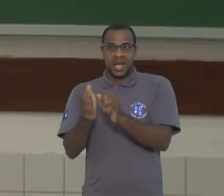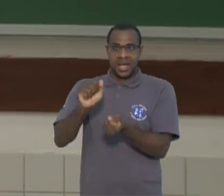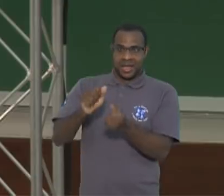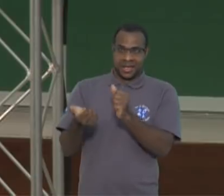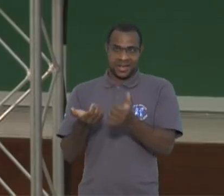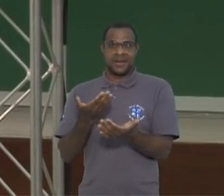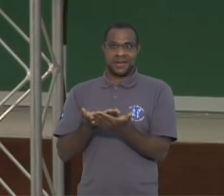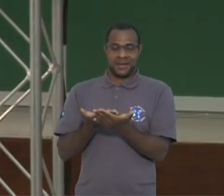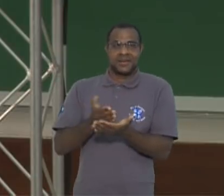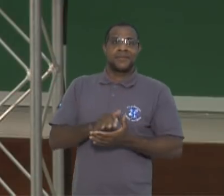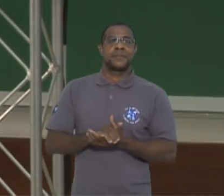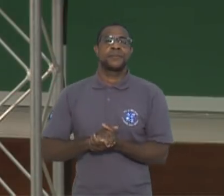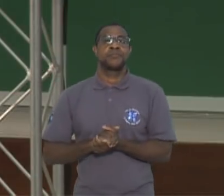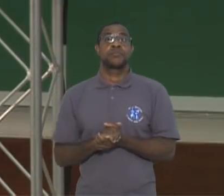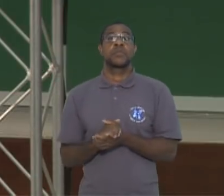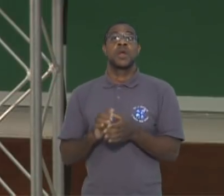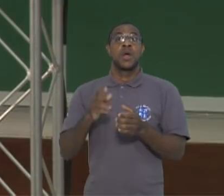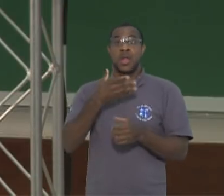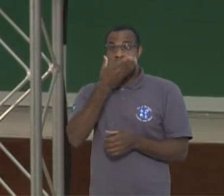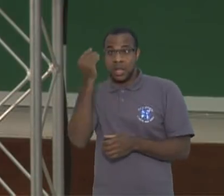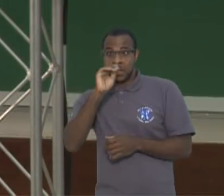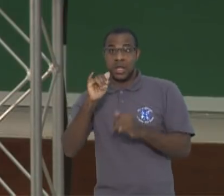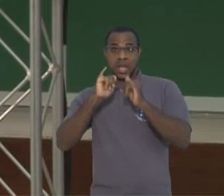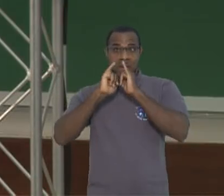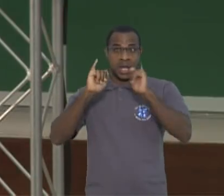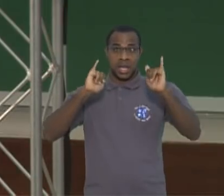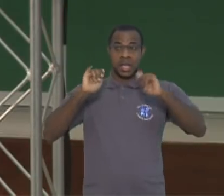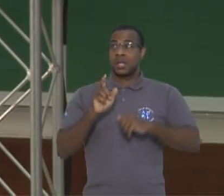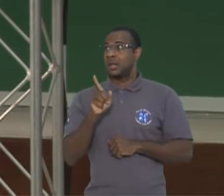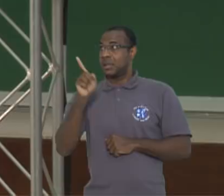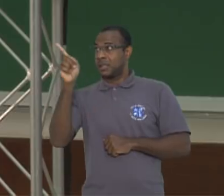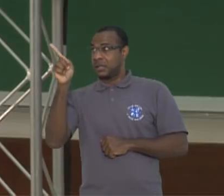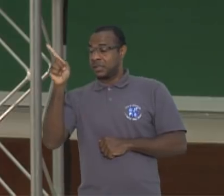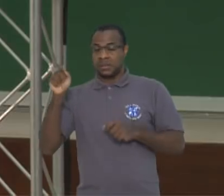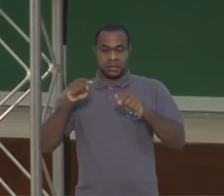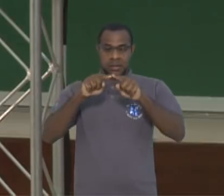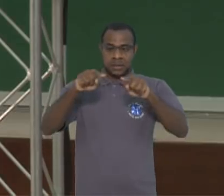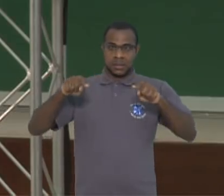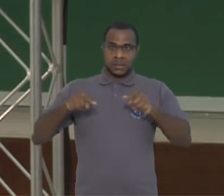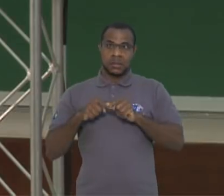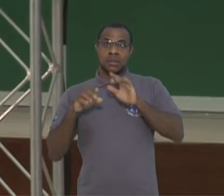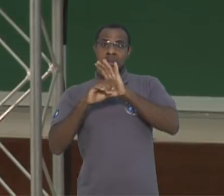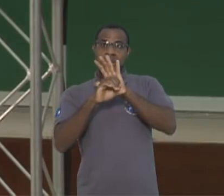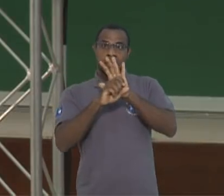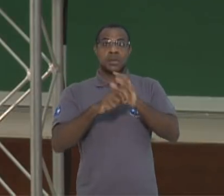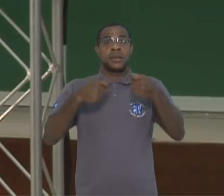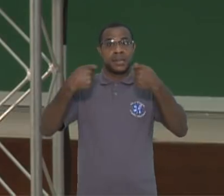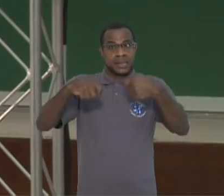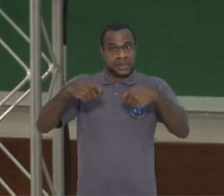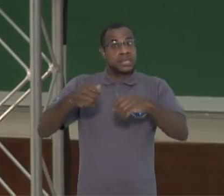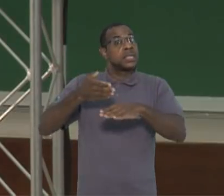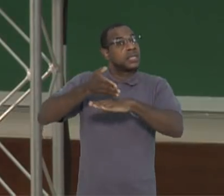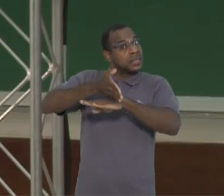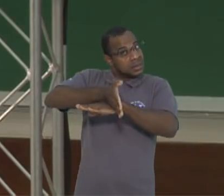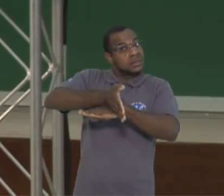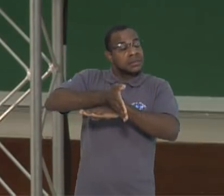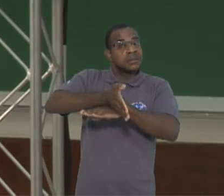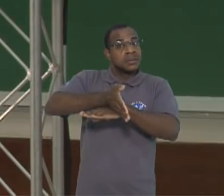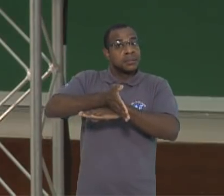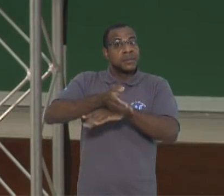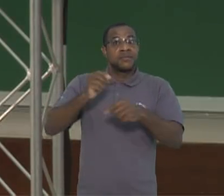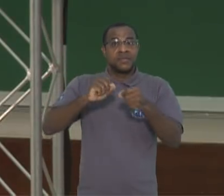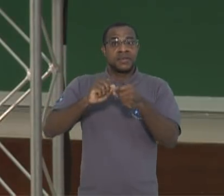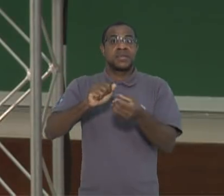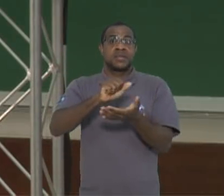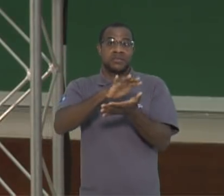Não esqueçam alguns recadinhos. Gente, no Classroom vocês têm que acessar e fazer a atividade obrigatória, tá? Para vocês garantirem